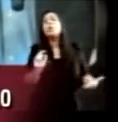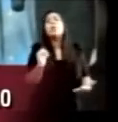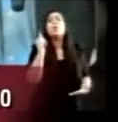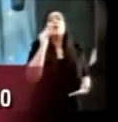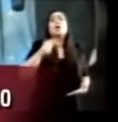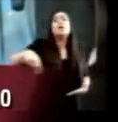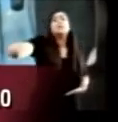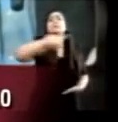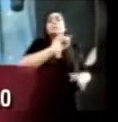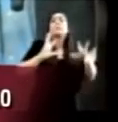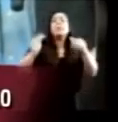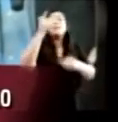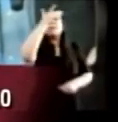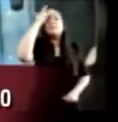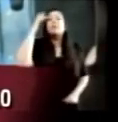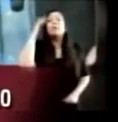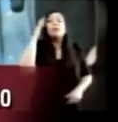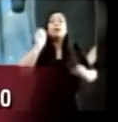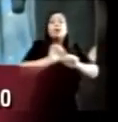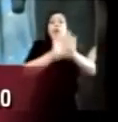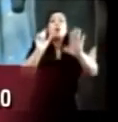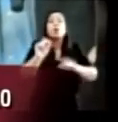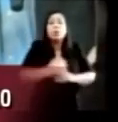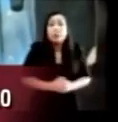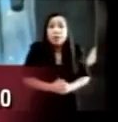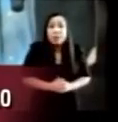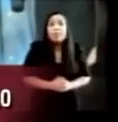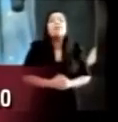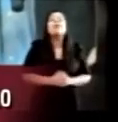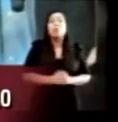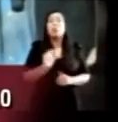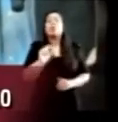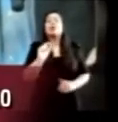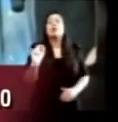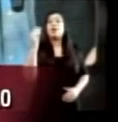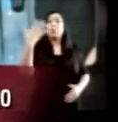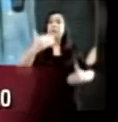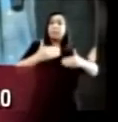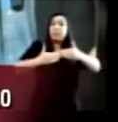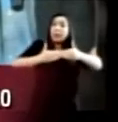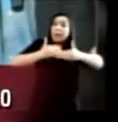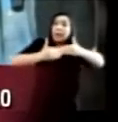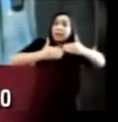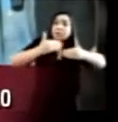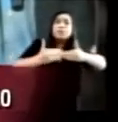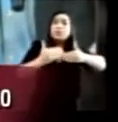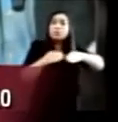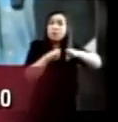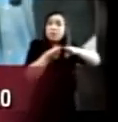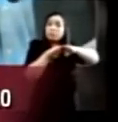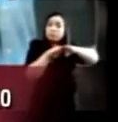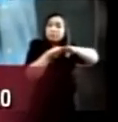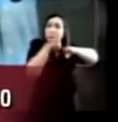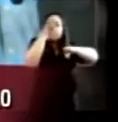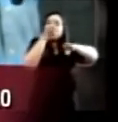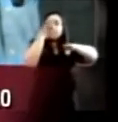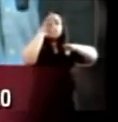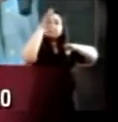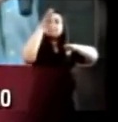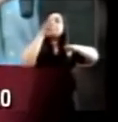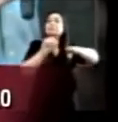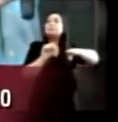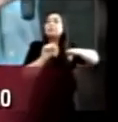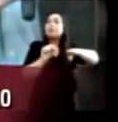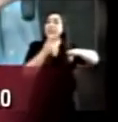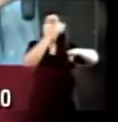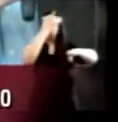todo mundo entenda que está ocorrendo gradativamente um aumento do número de casos em São José do Rio